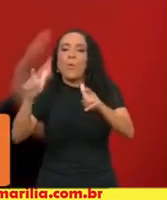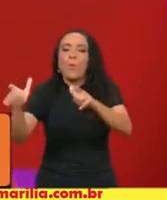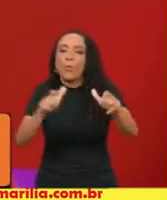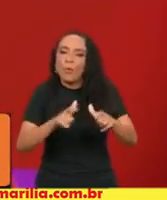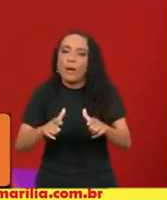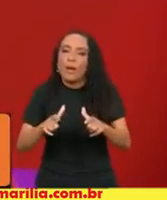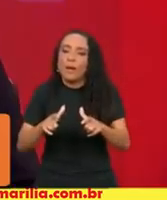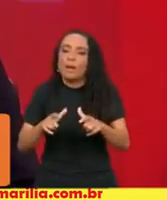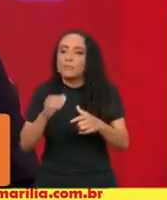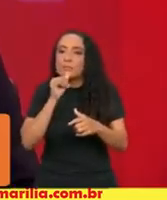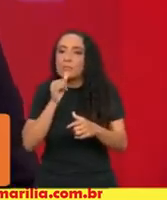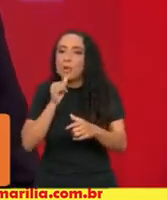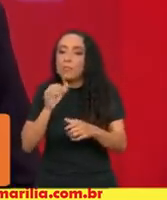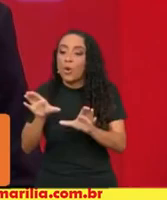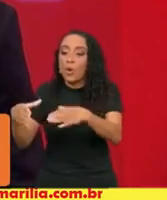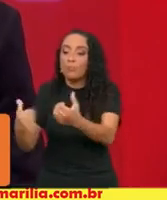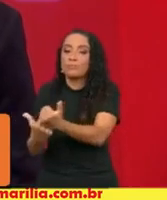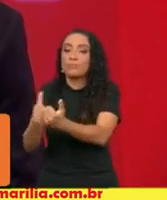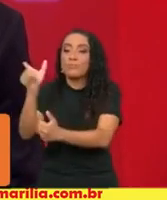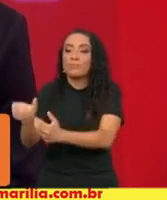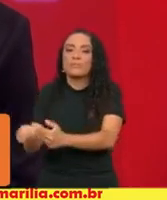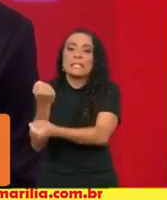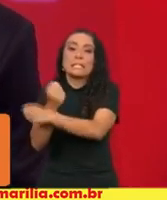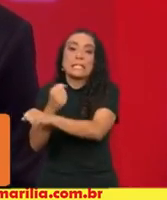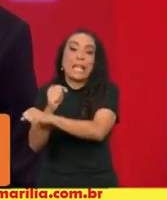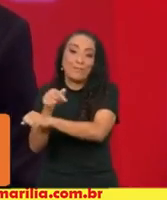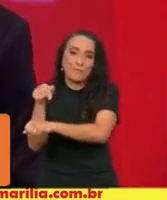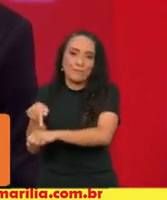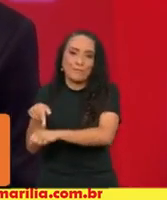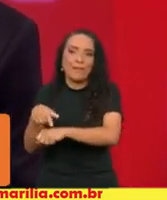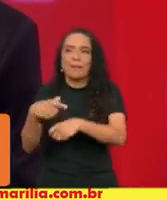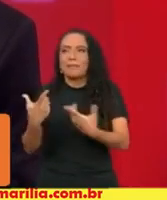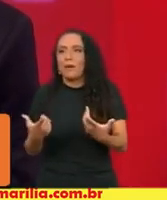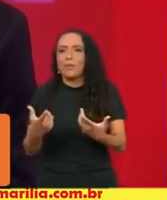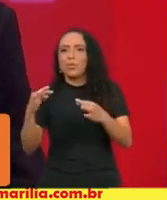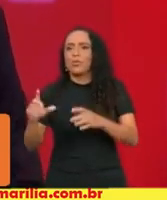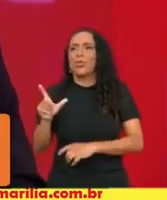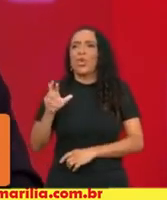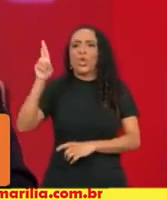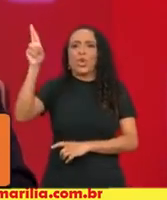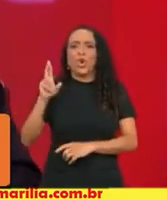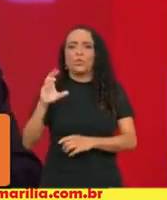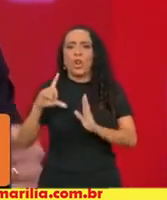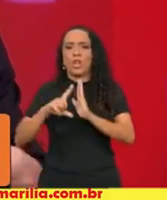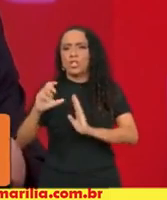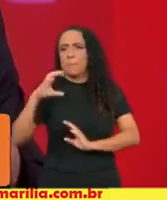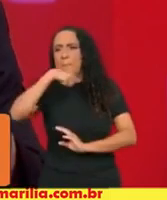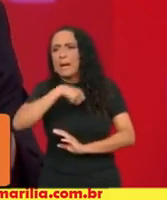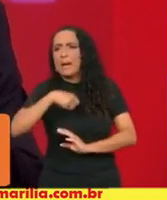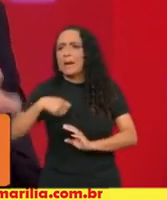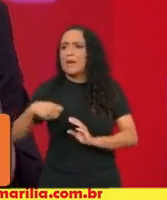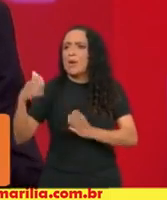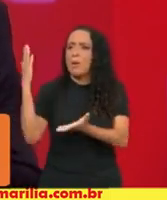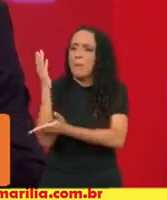num plantel de escravos. Então, desde o padeiro até todo mundo está envolvido marceneiro, com a escravidão. de algum